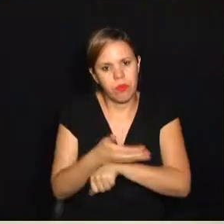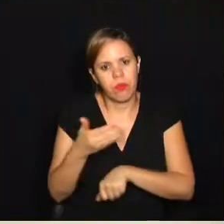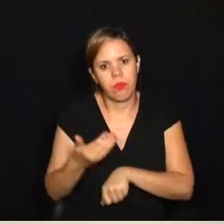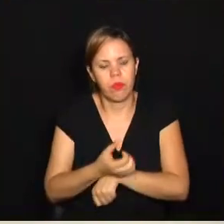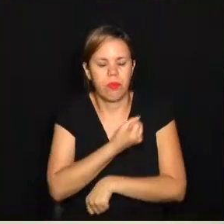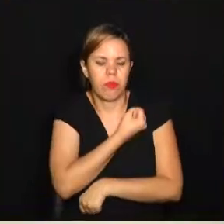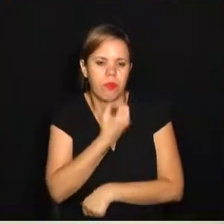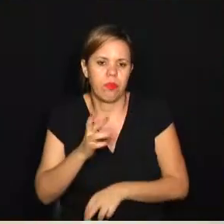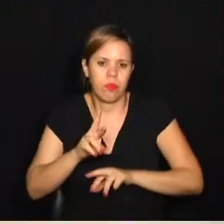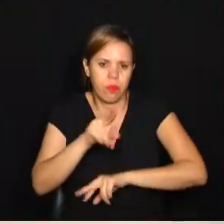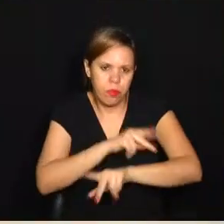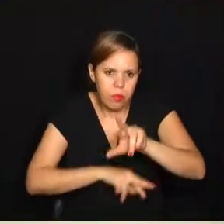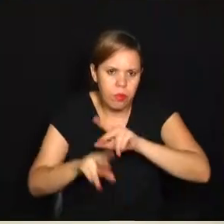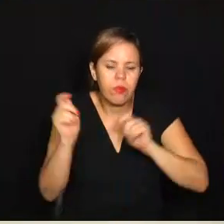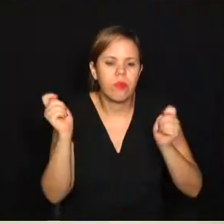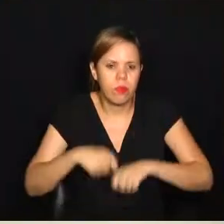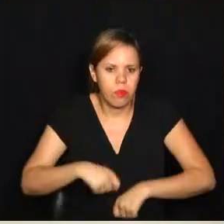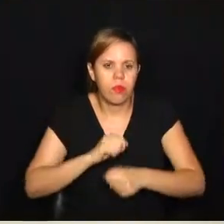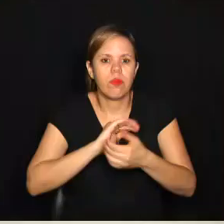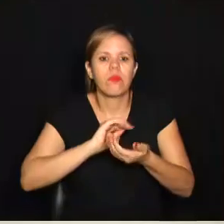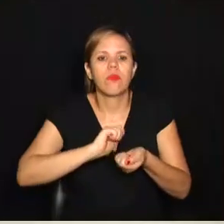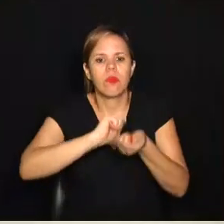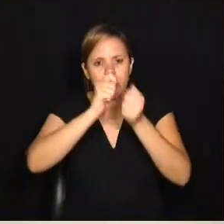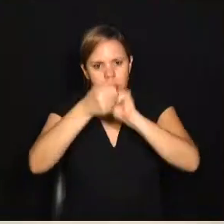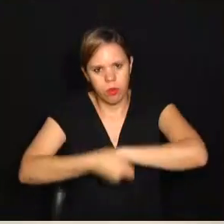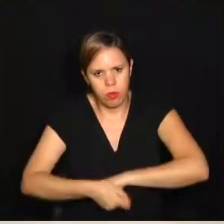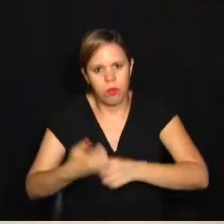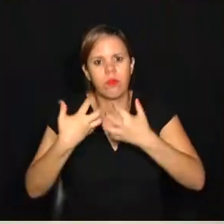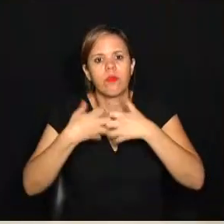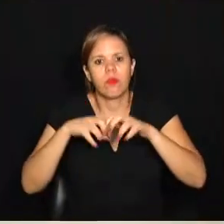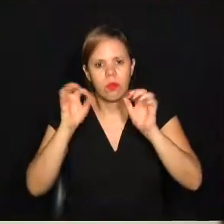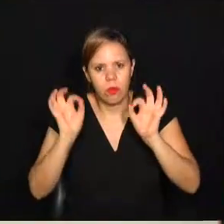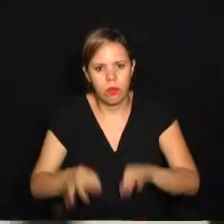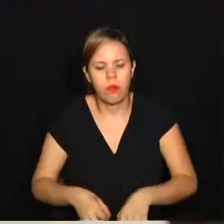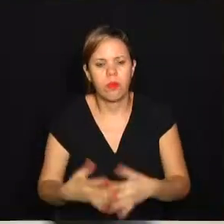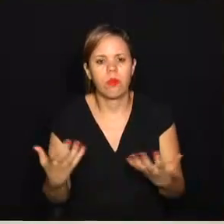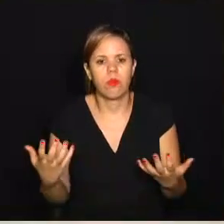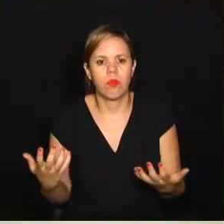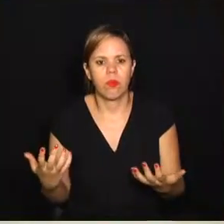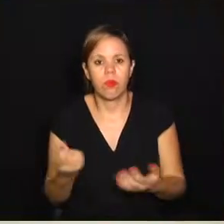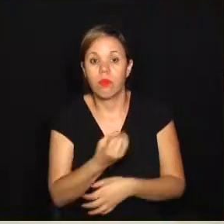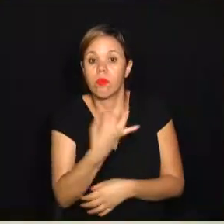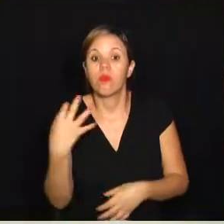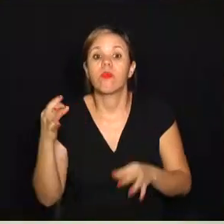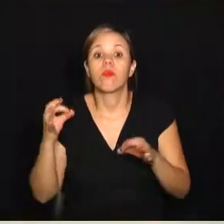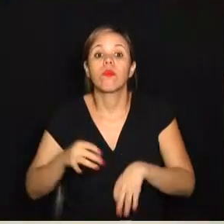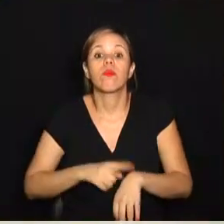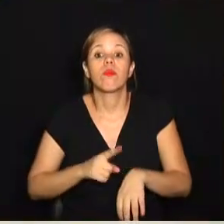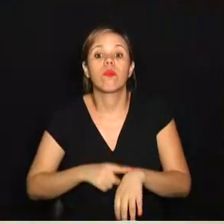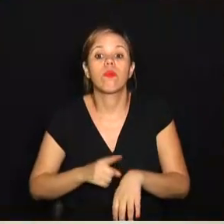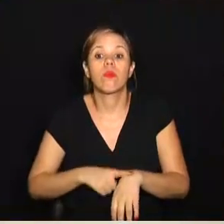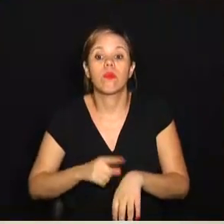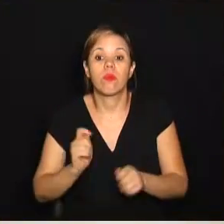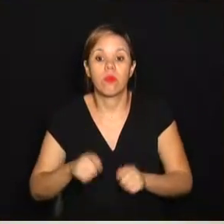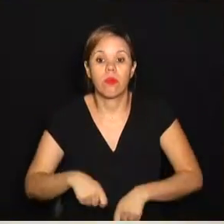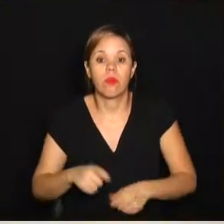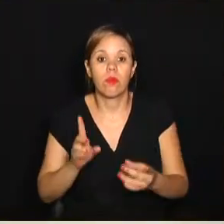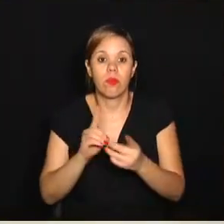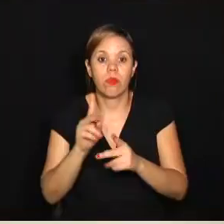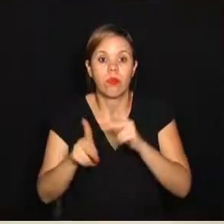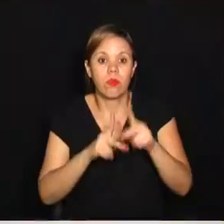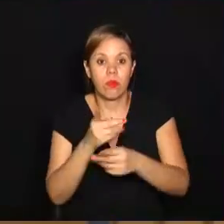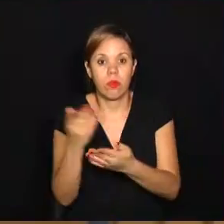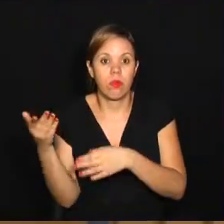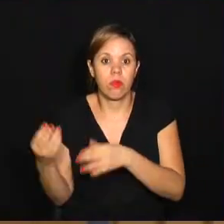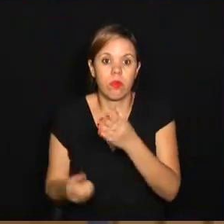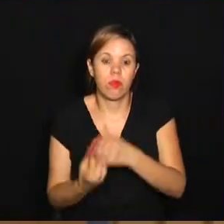Federal estejam em condições adequadas de funcionamento, com ônibus adequados, em quantidade e horários adequados para atender as necessidades